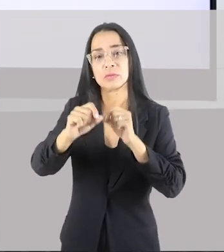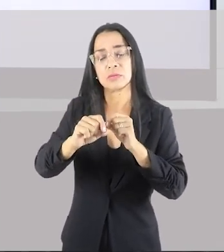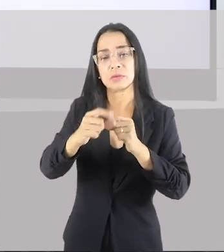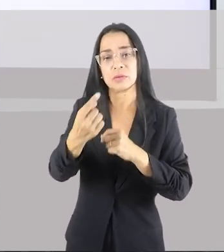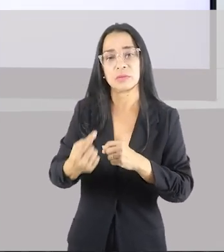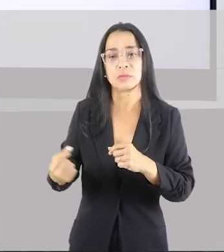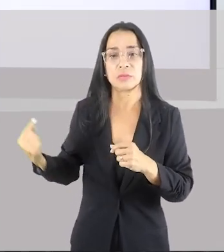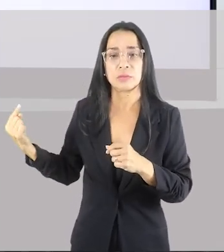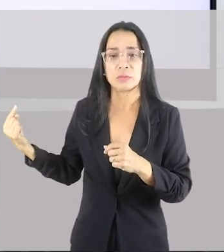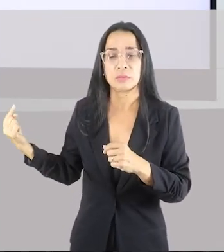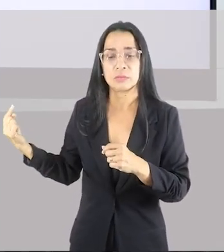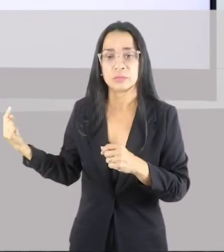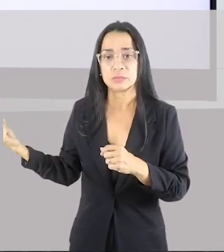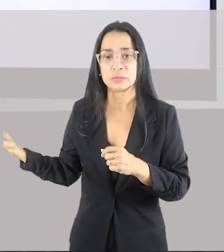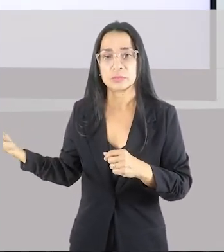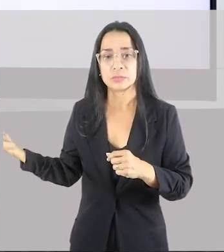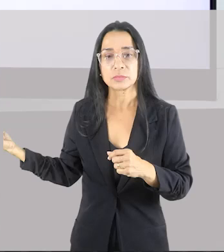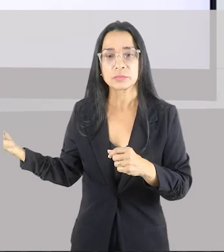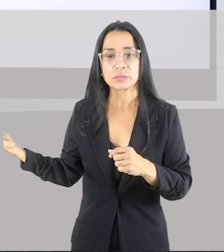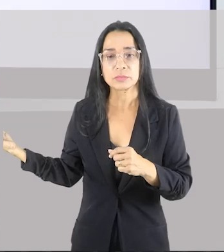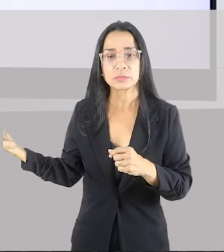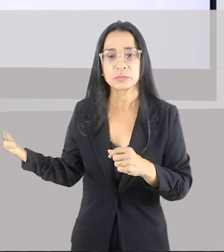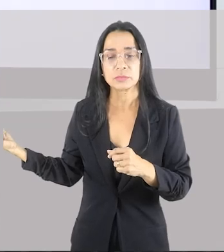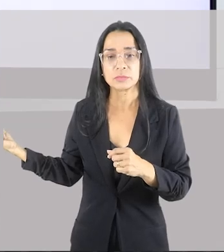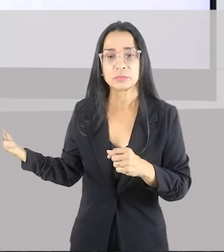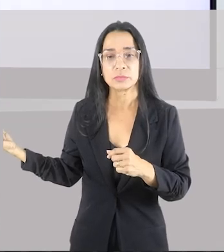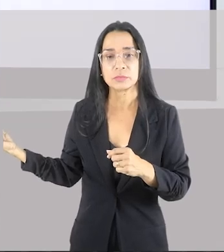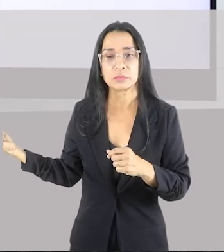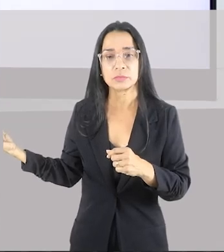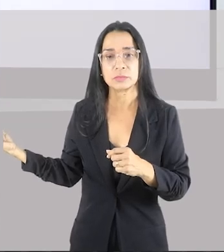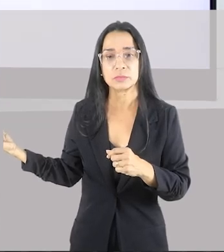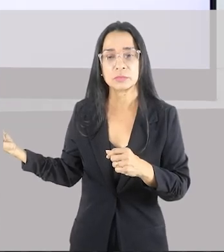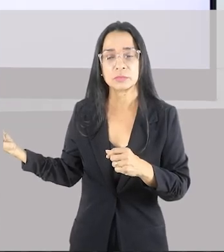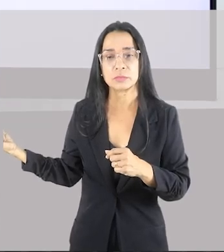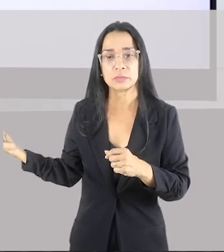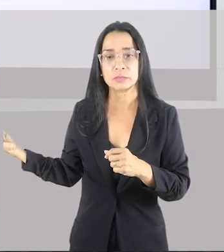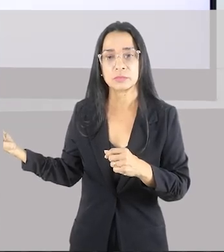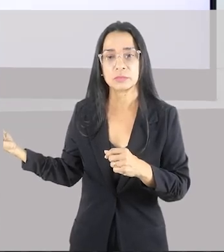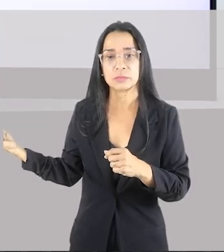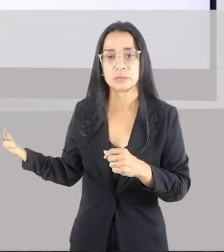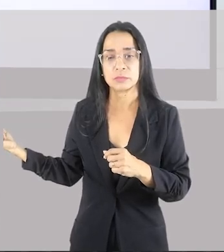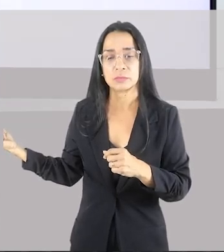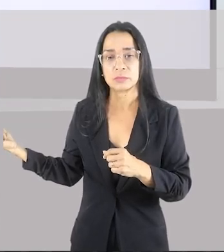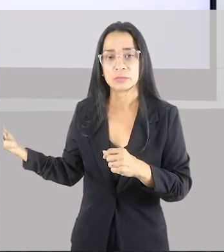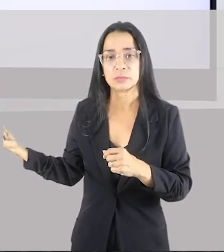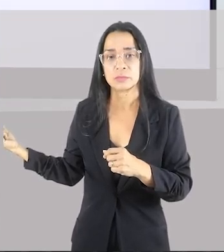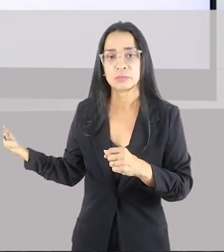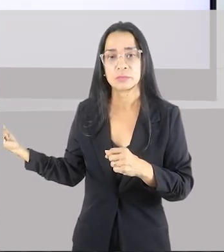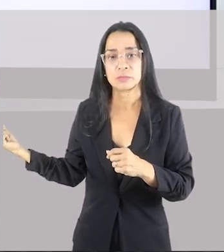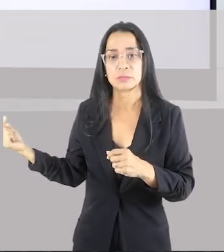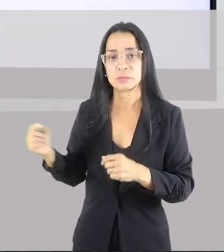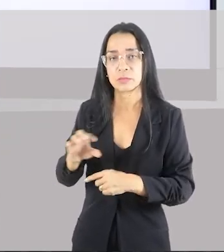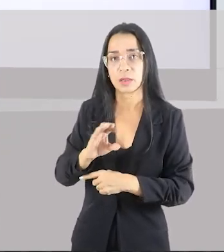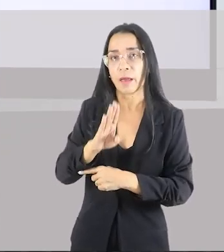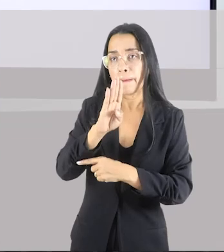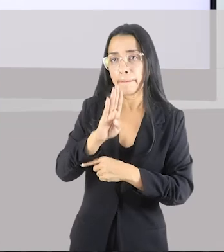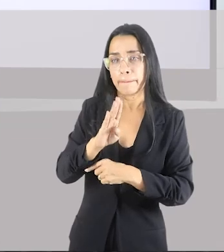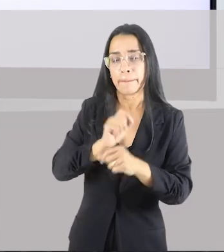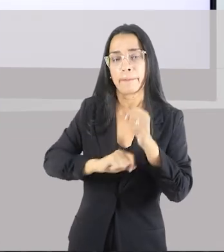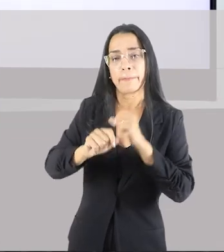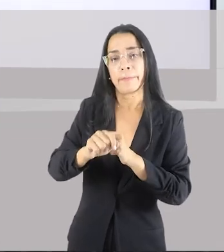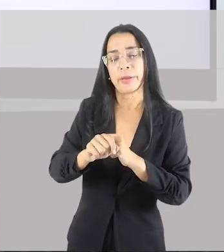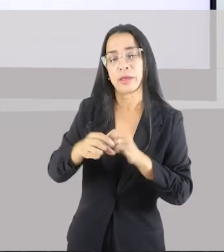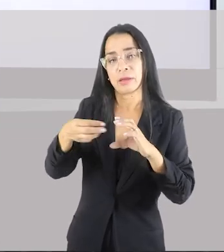certo? Não é meiose, tá? Colocou que a célula B está fazendo meiose, correto. A célula B, ela já está